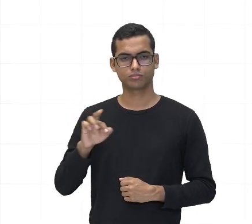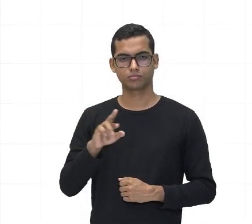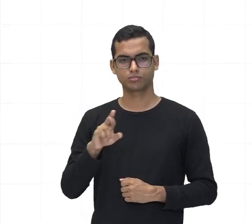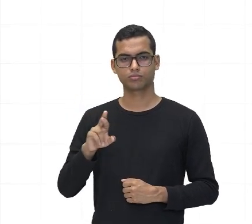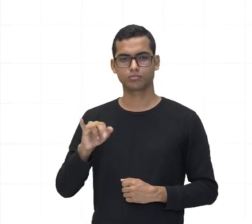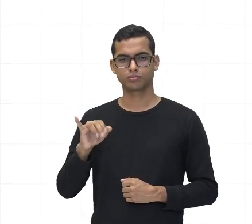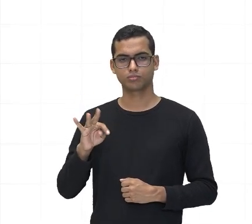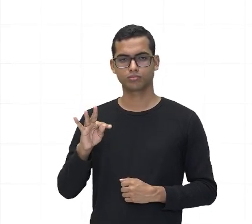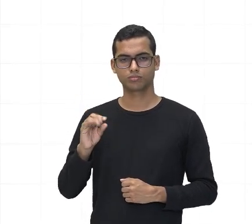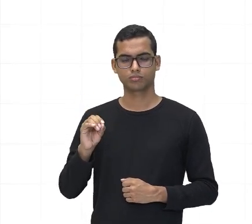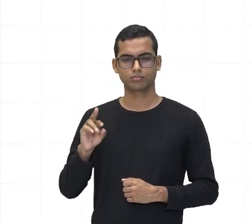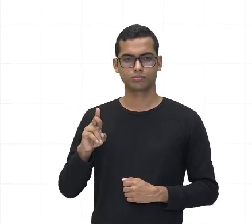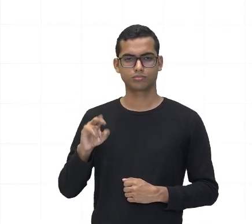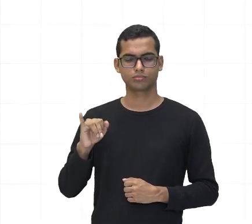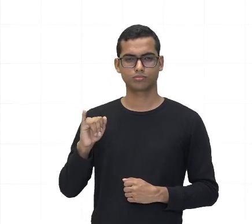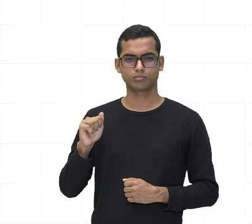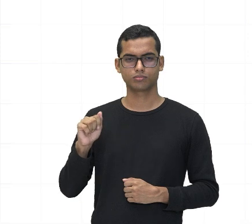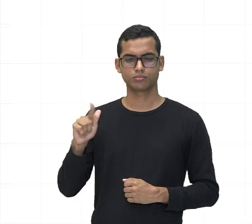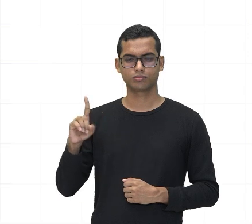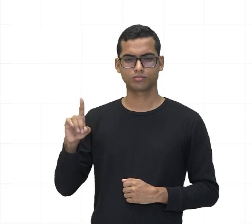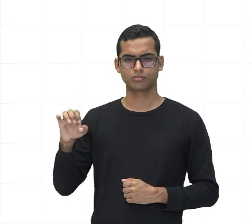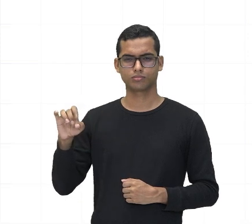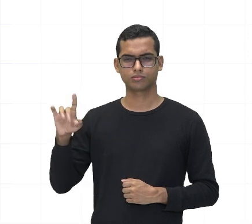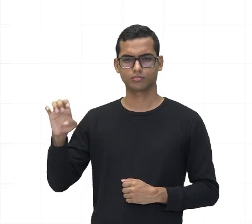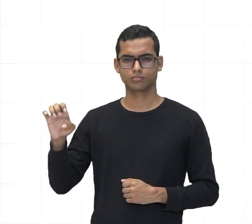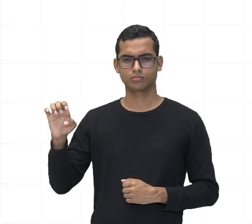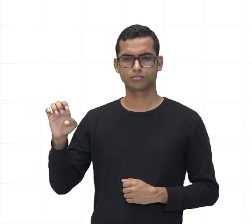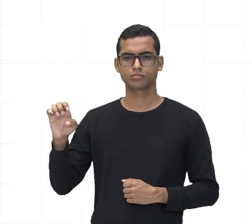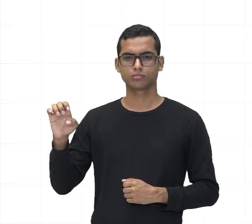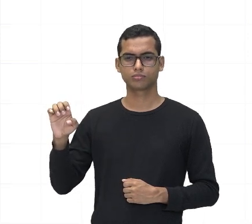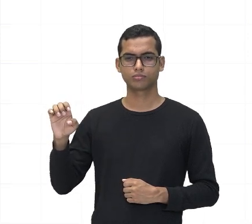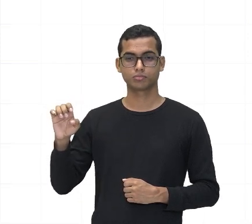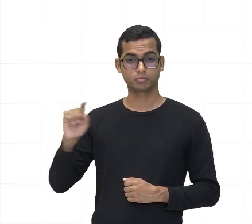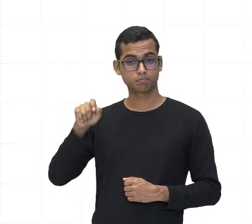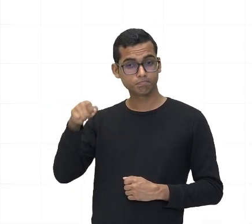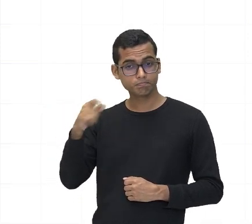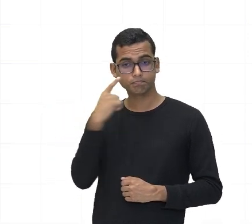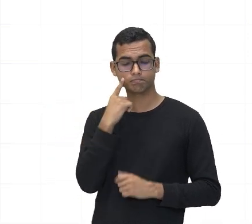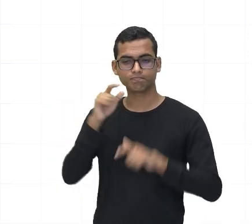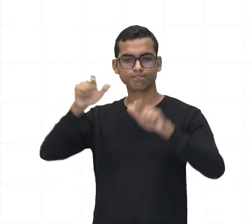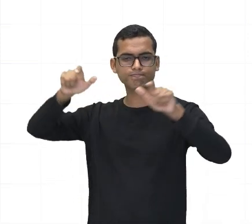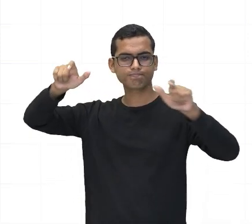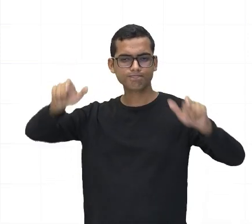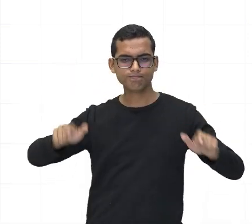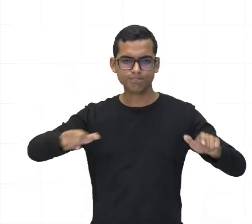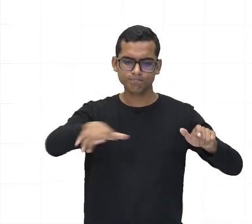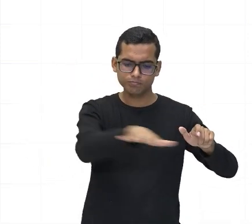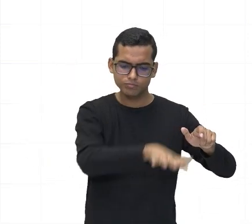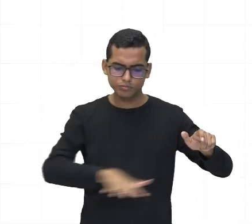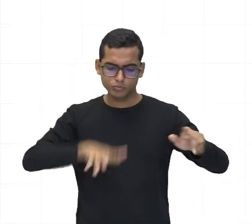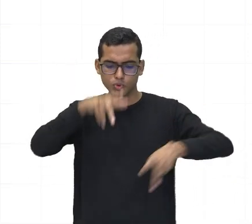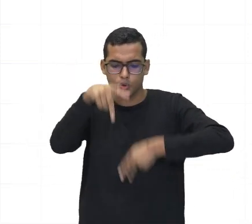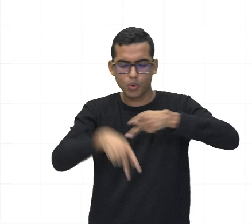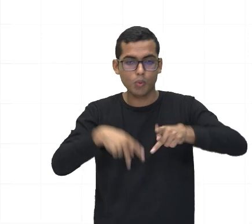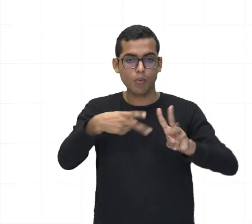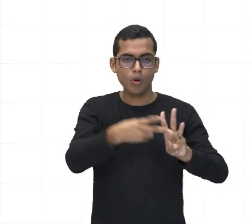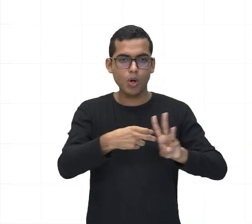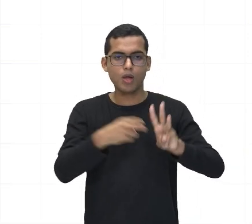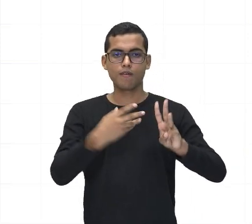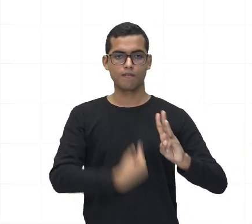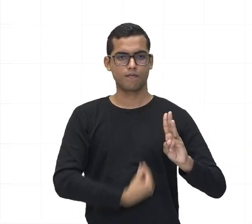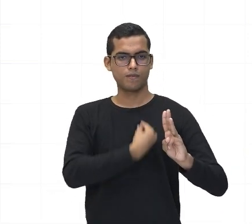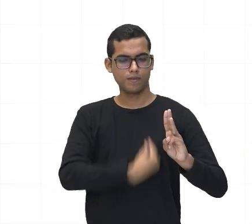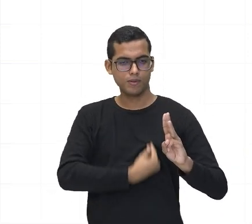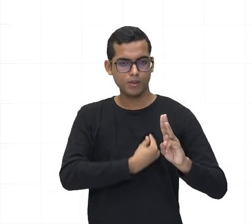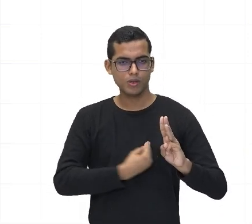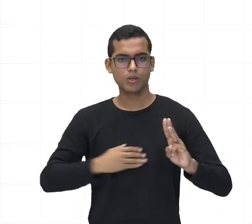né? O local onde aquele povo vive. Para os povos indígenas e suas religiões, o território